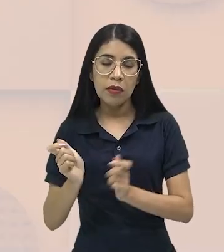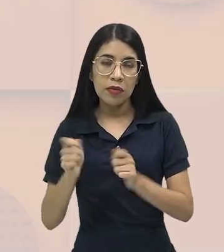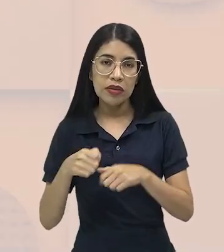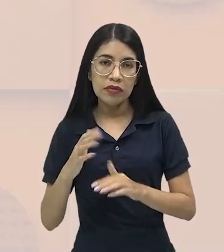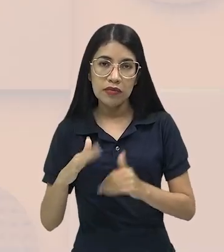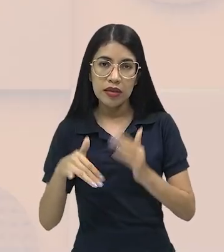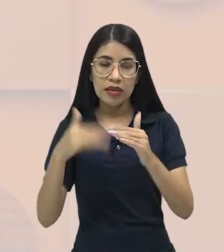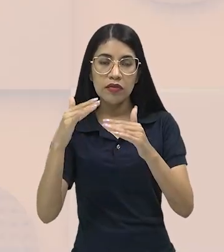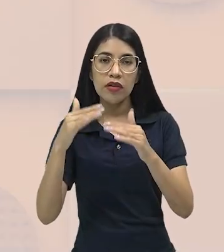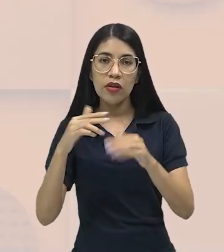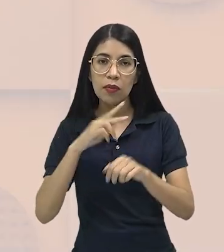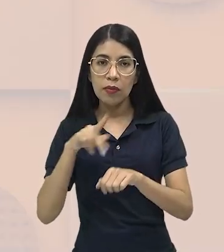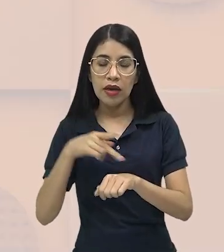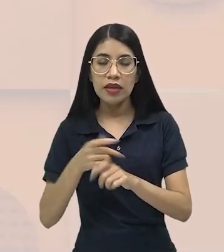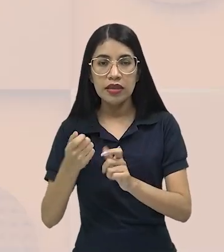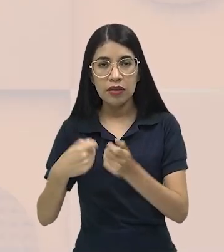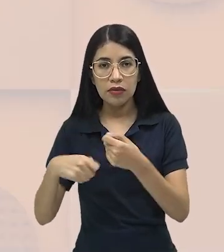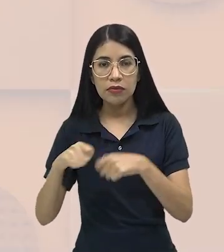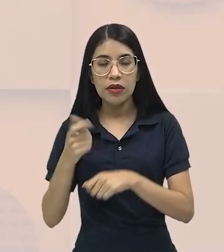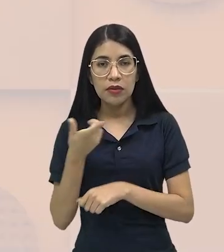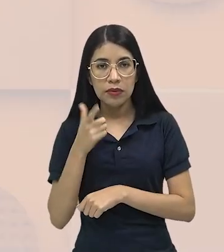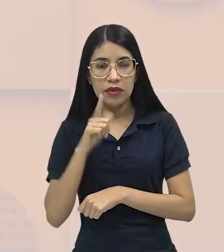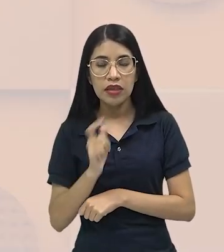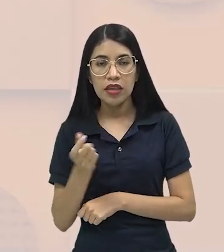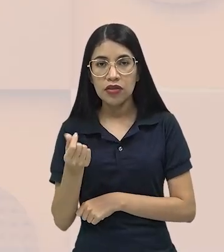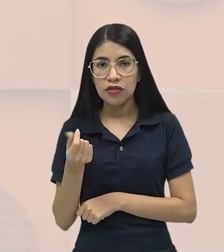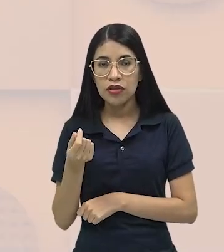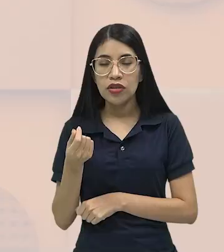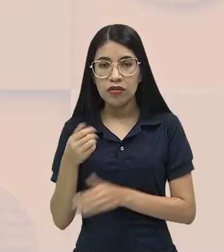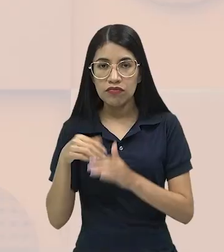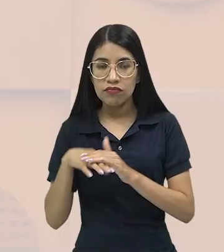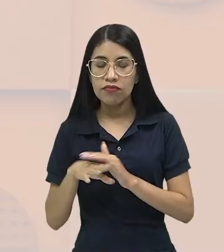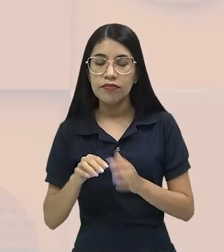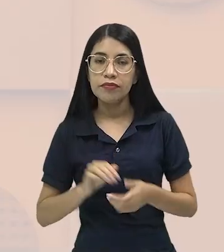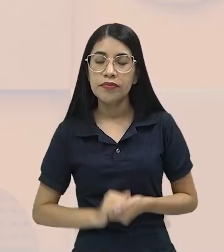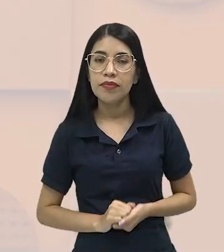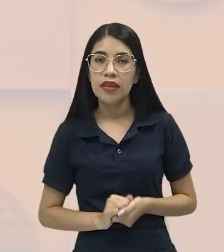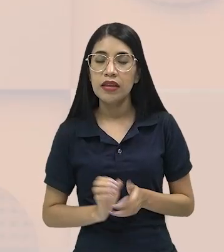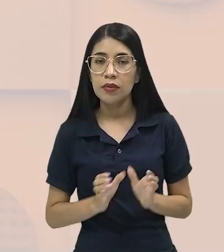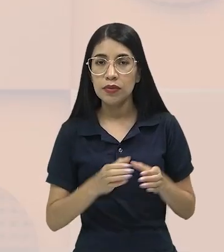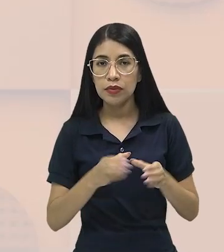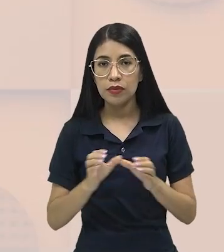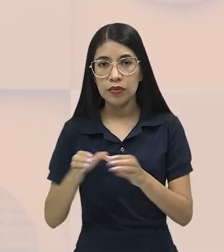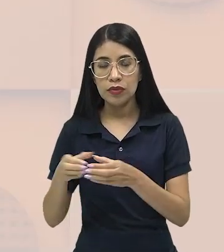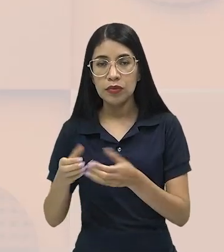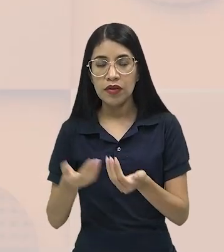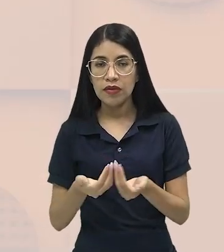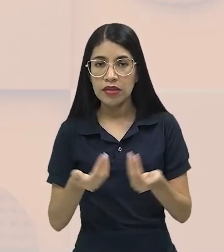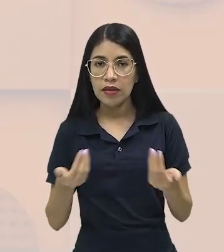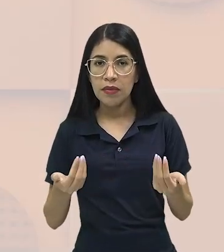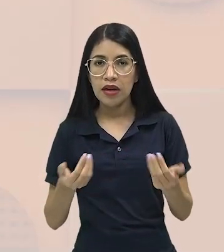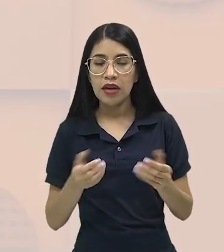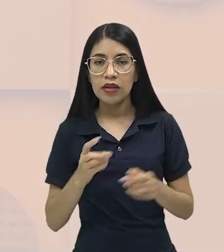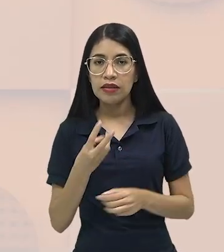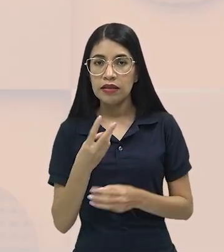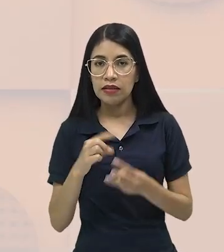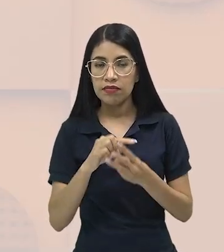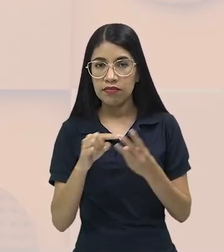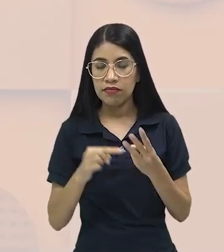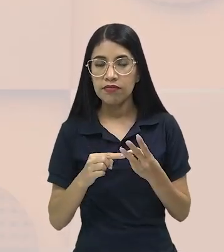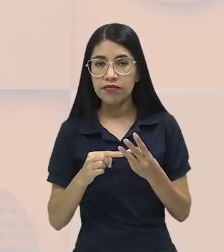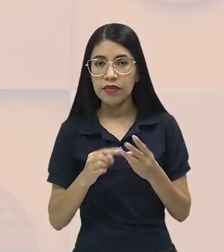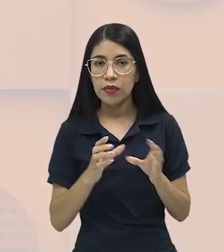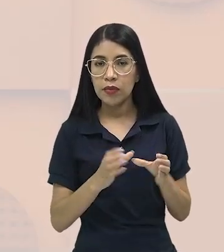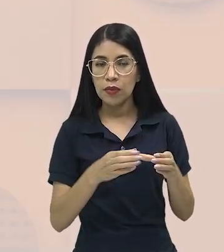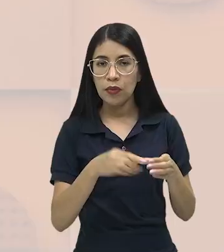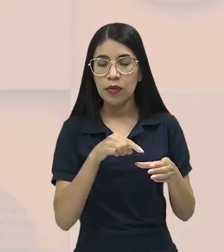desenvolvimento para conseguir alcançar uma riqueza. Então, as classes ficariam divididas em três. Classe